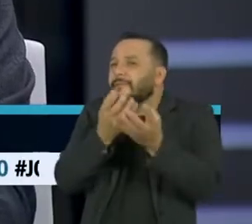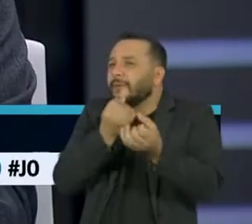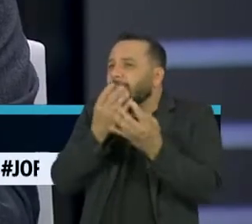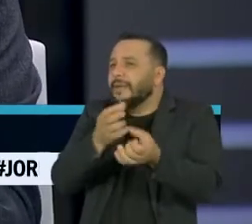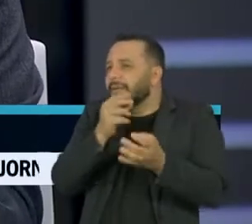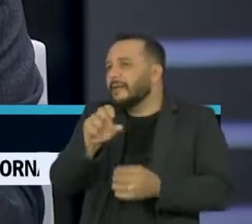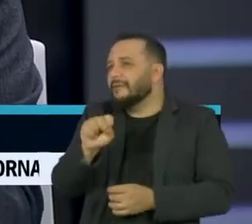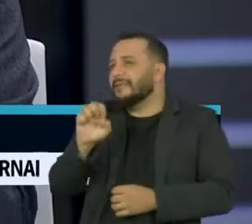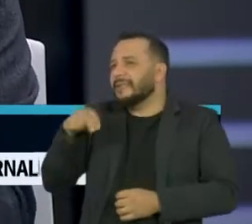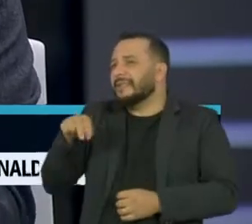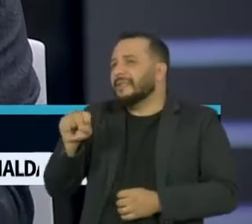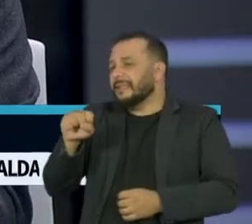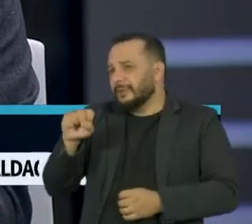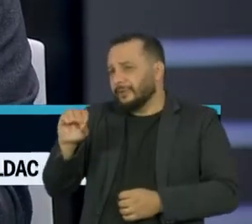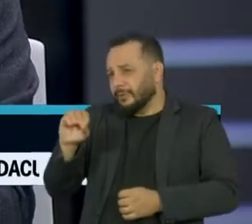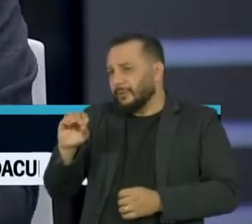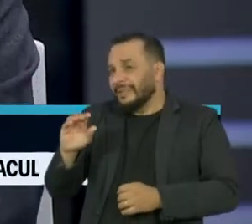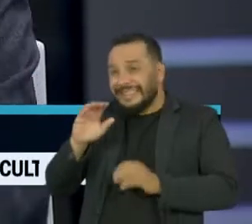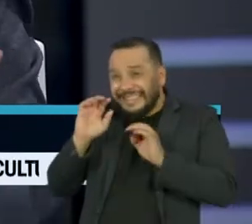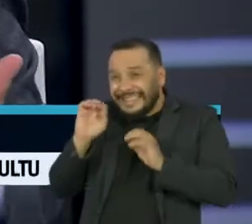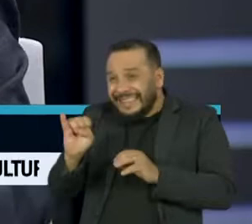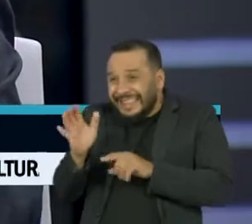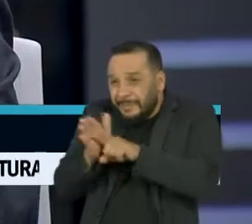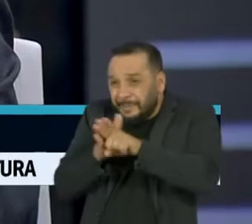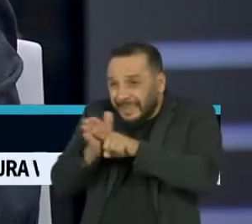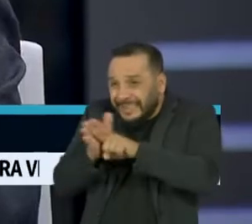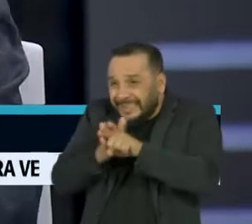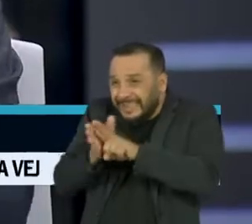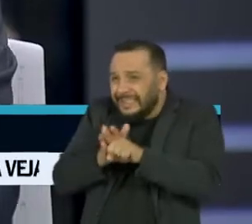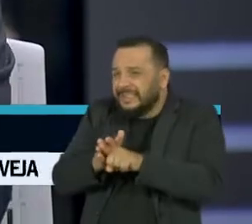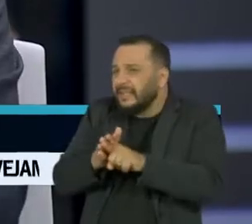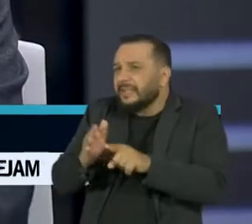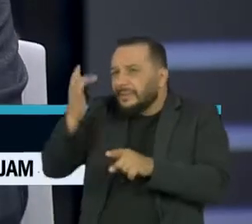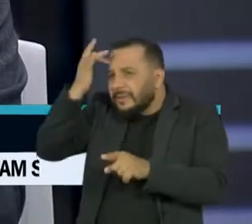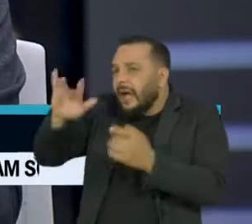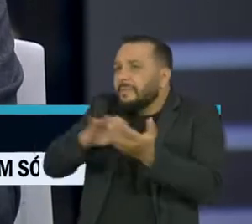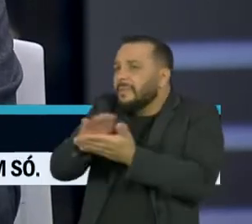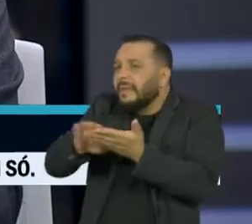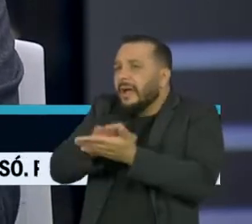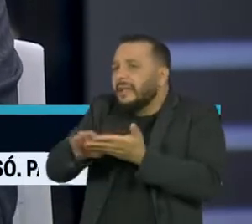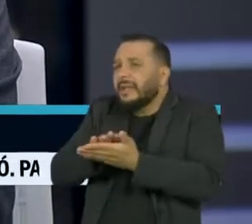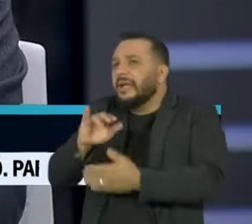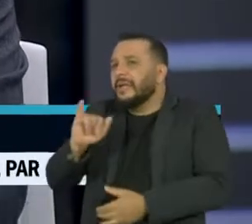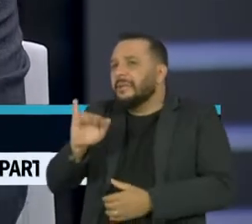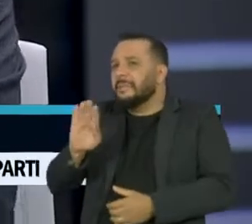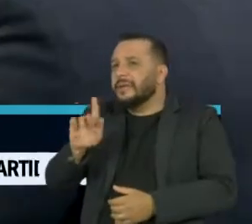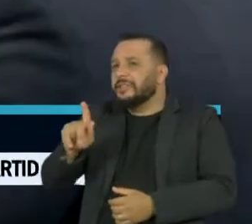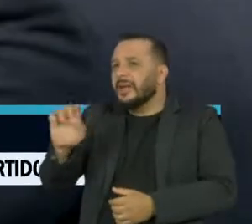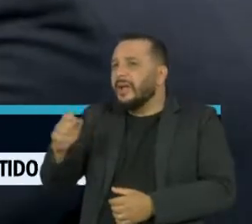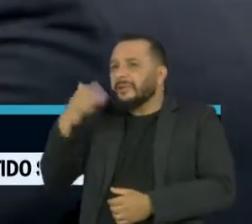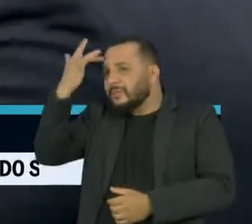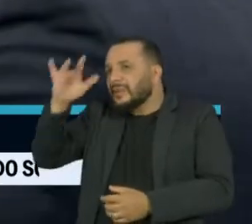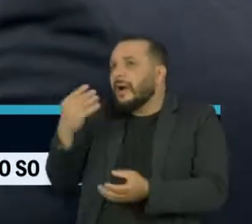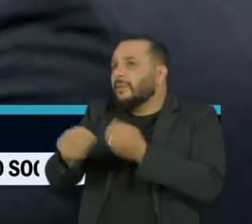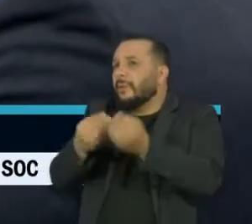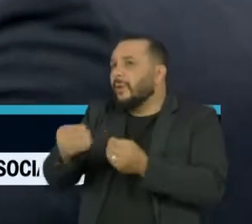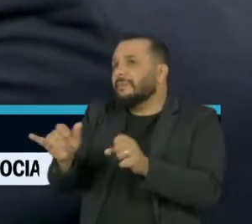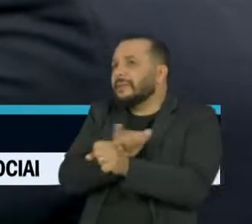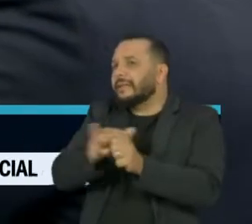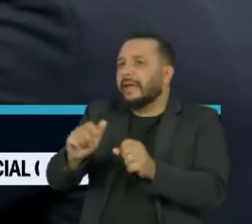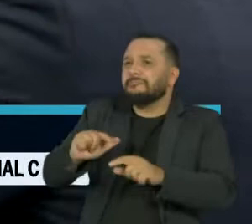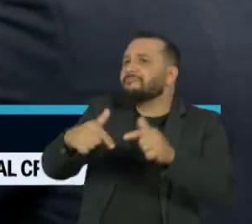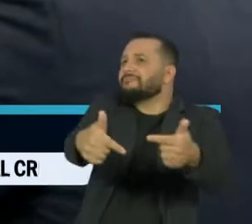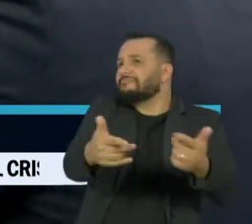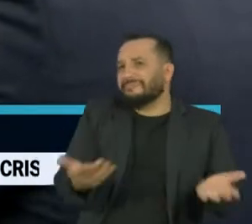colocaram se você não mede você não sabe para onde você vai se você não tem rumo como por exemplo agora não são